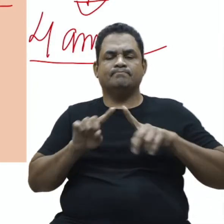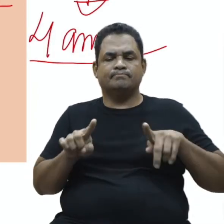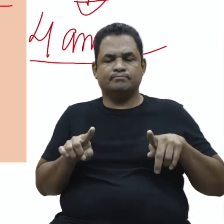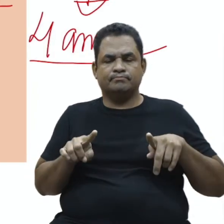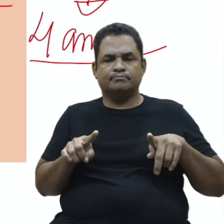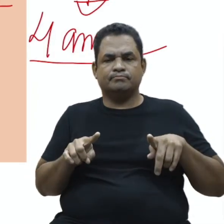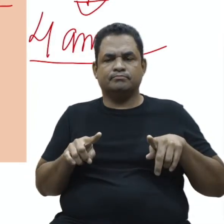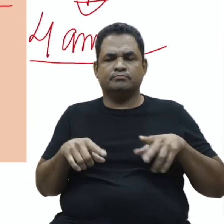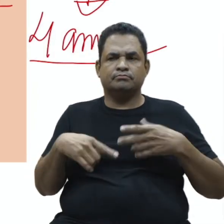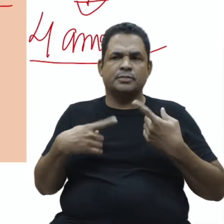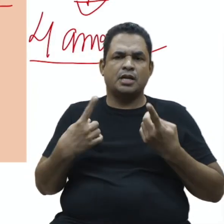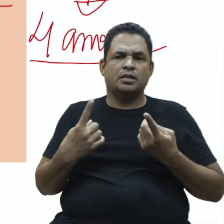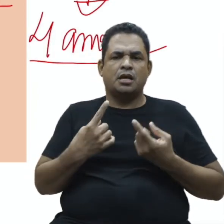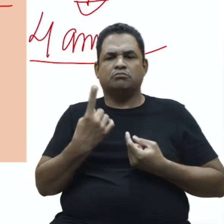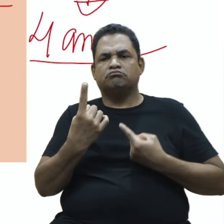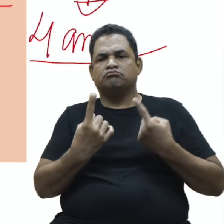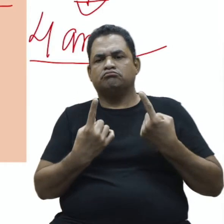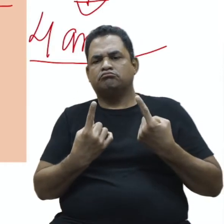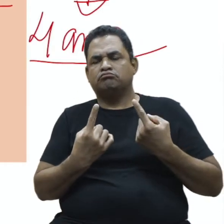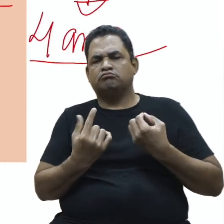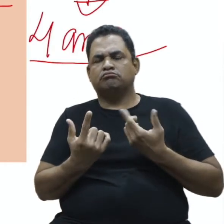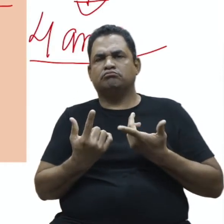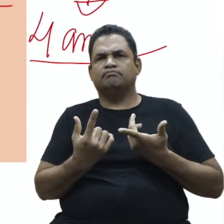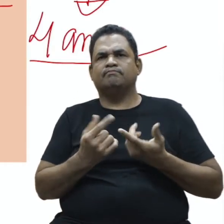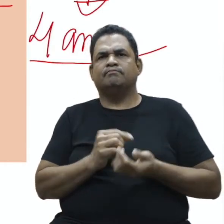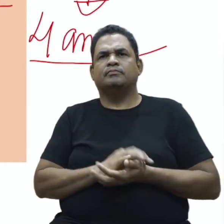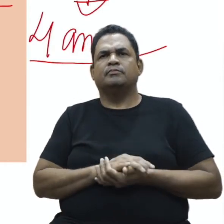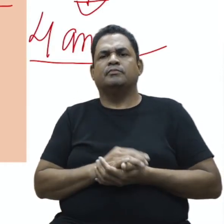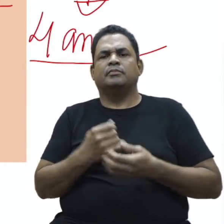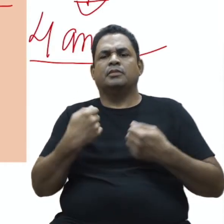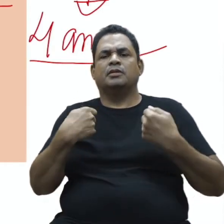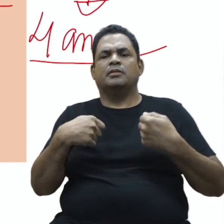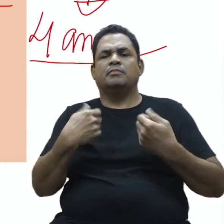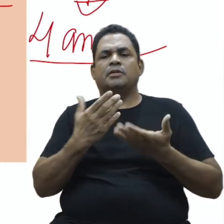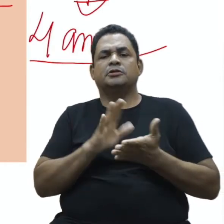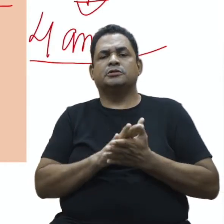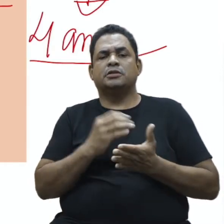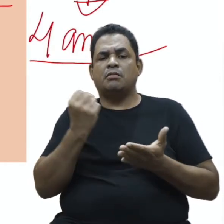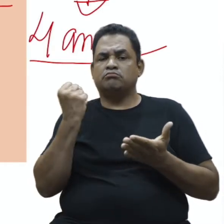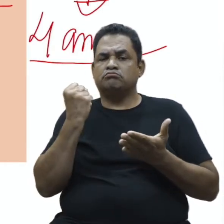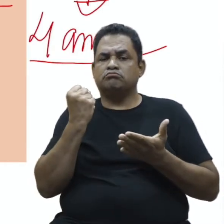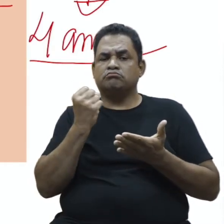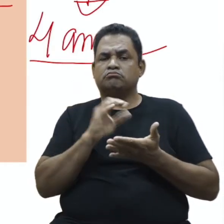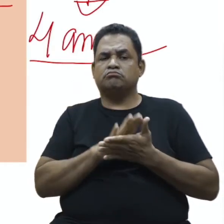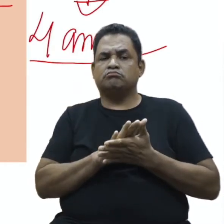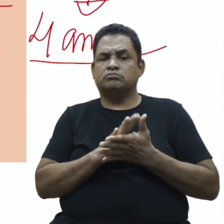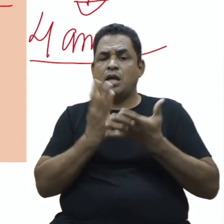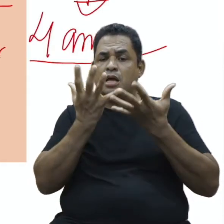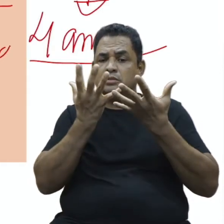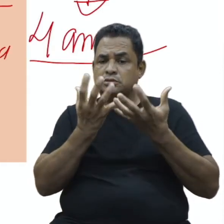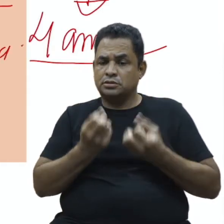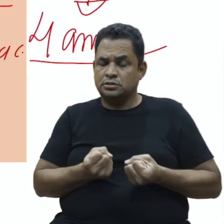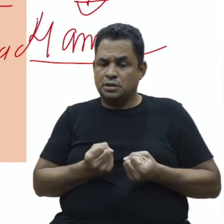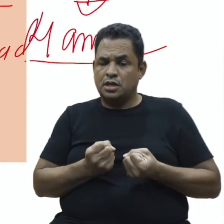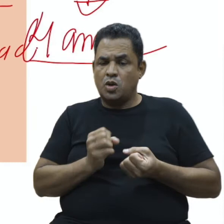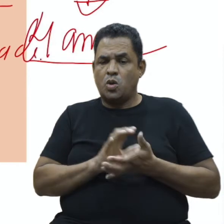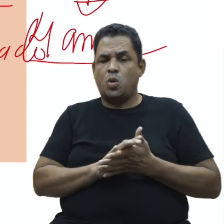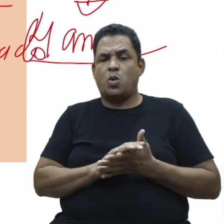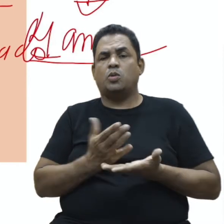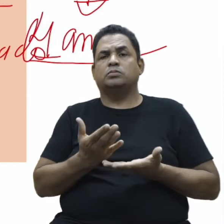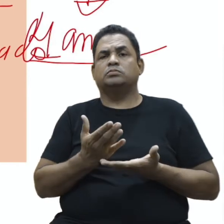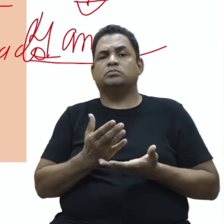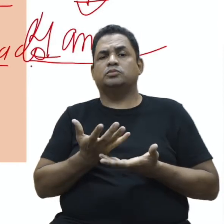em alguns casos, ele precisa da aprovação do Senado para ele escolher